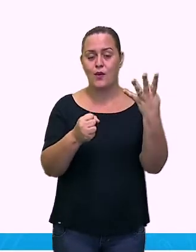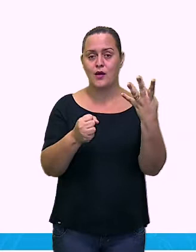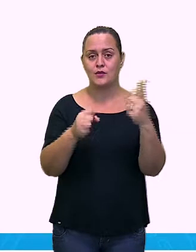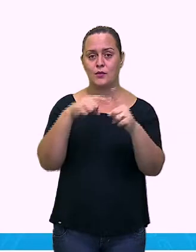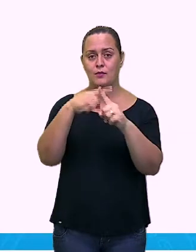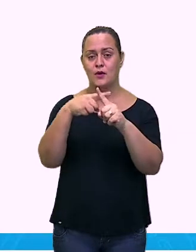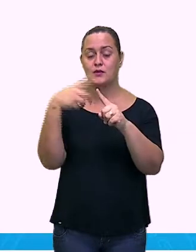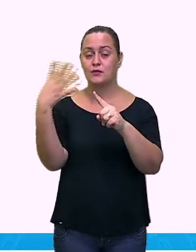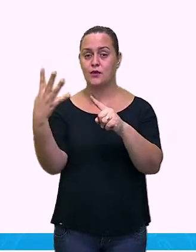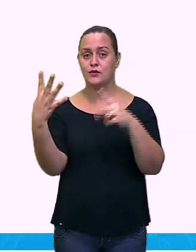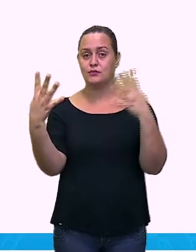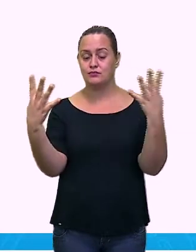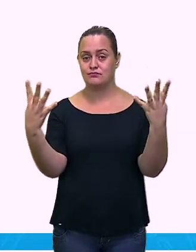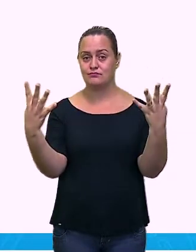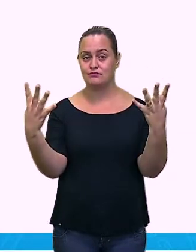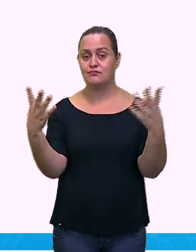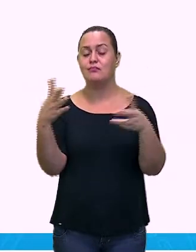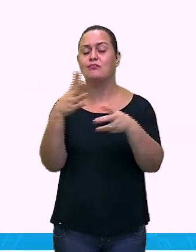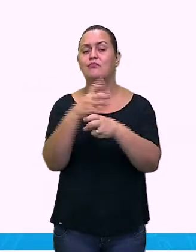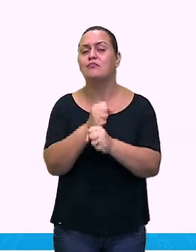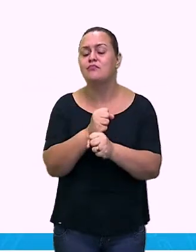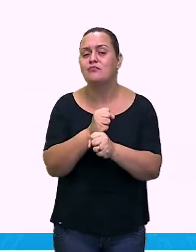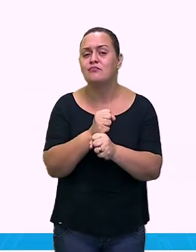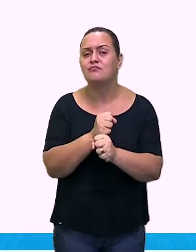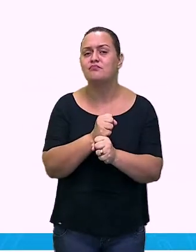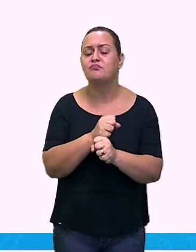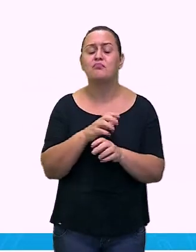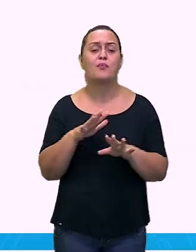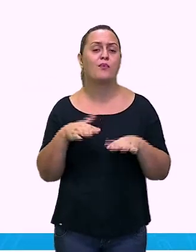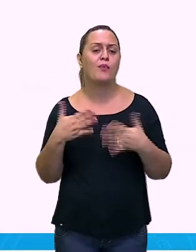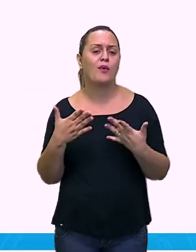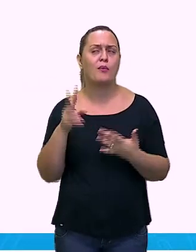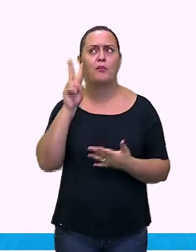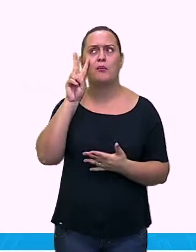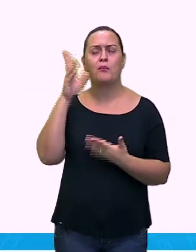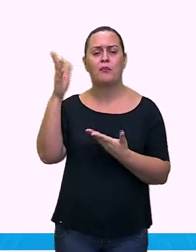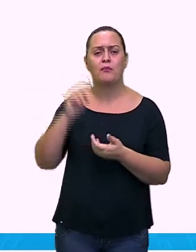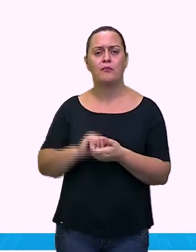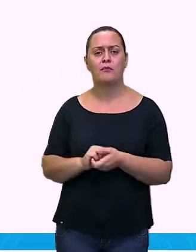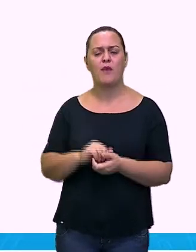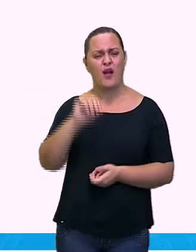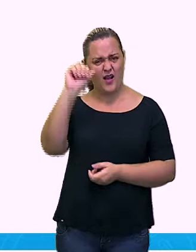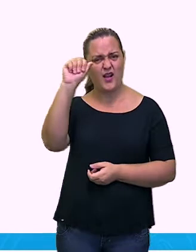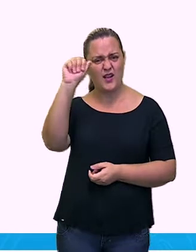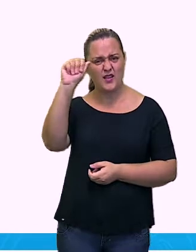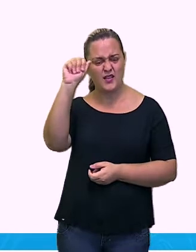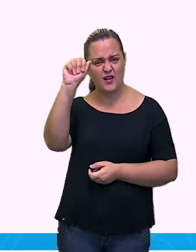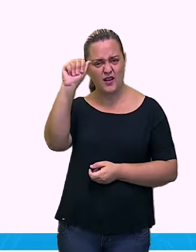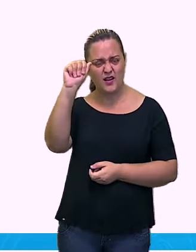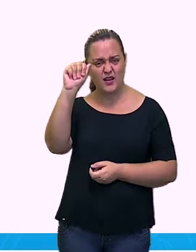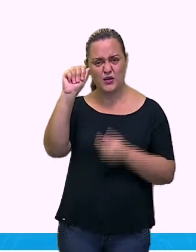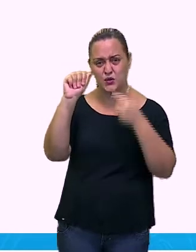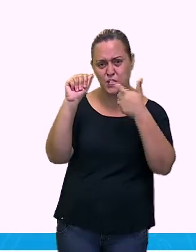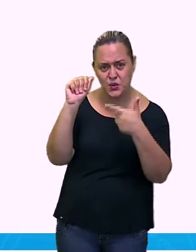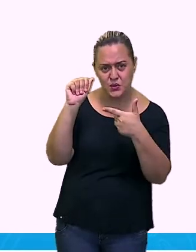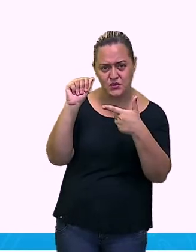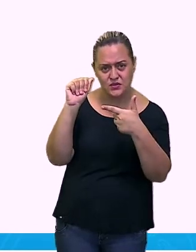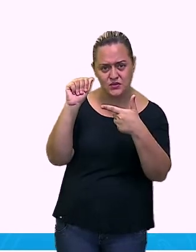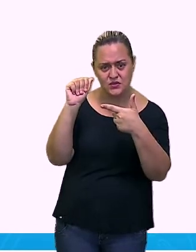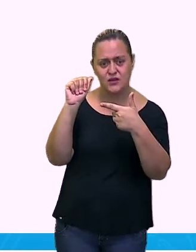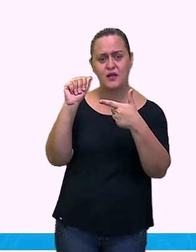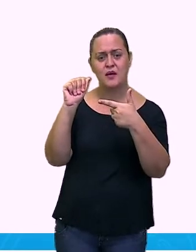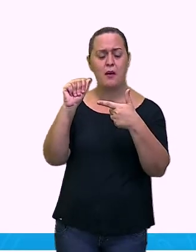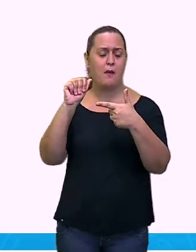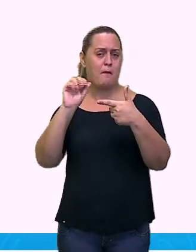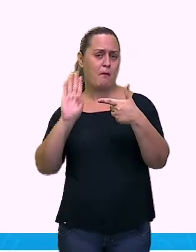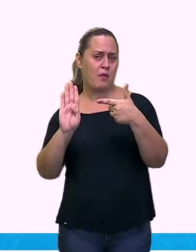quatro o resultado que vocês acham aqui é a letra A que é dois é o